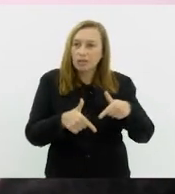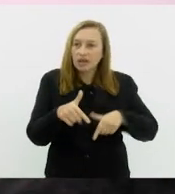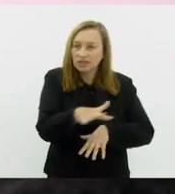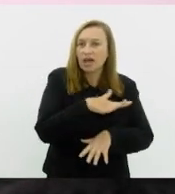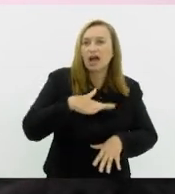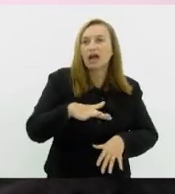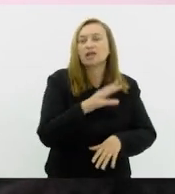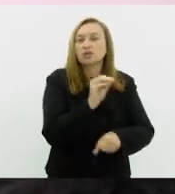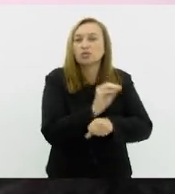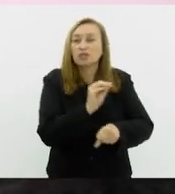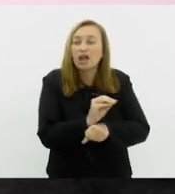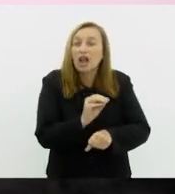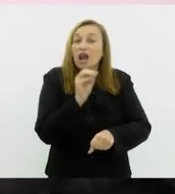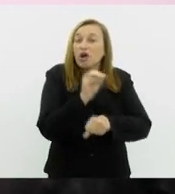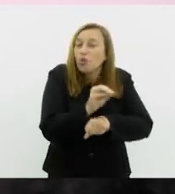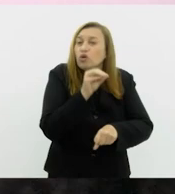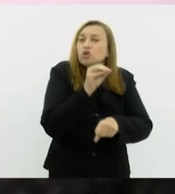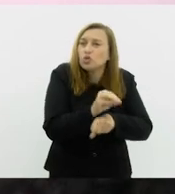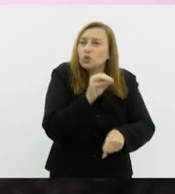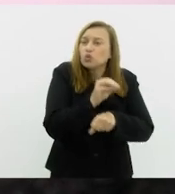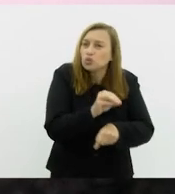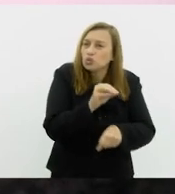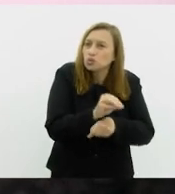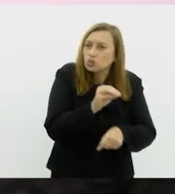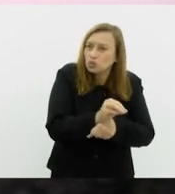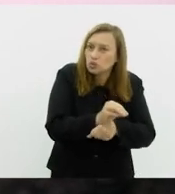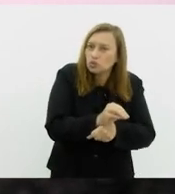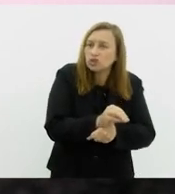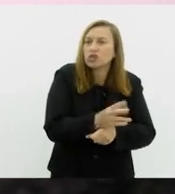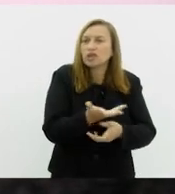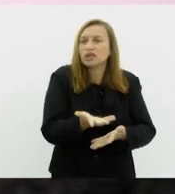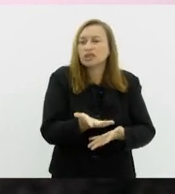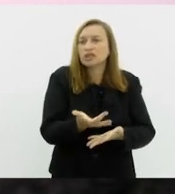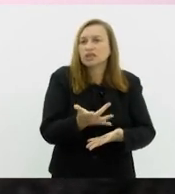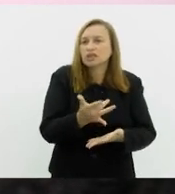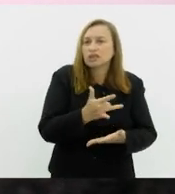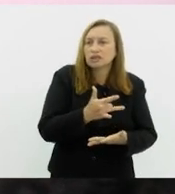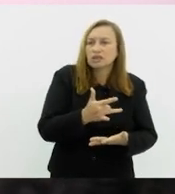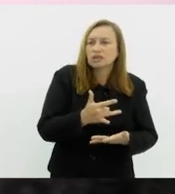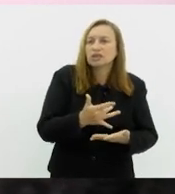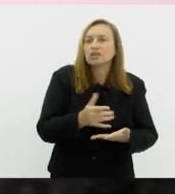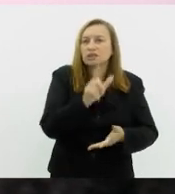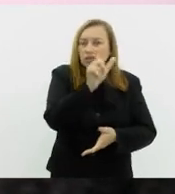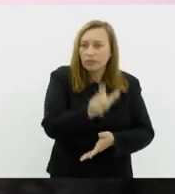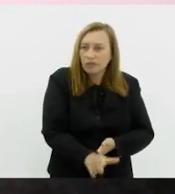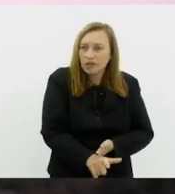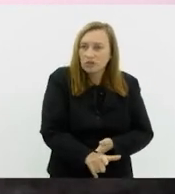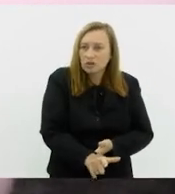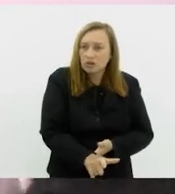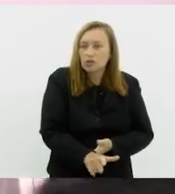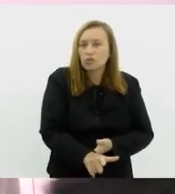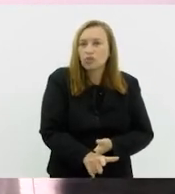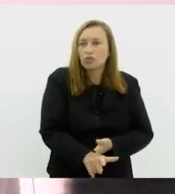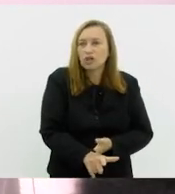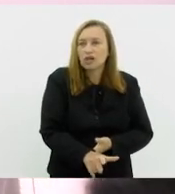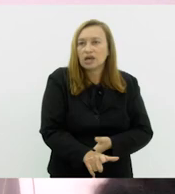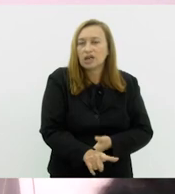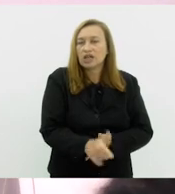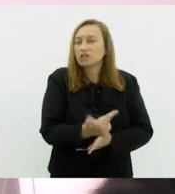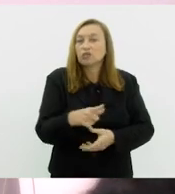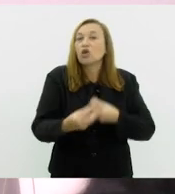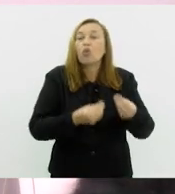cuida tanto, ela promove tanta saúde, ela promove tão bem-estar que ela acaba se esvaziando desse lugar. E eu acho que isso é uma